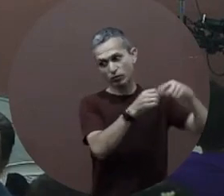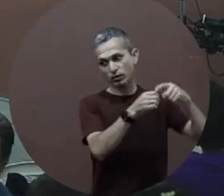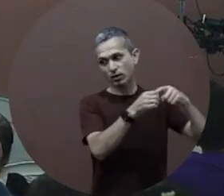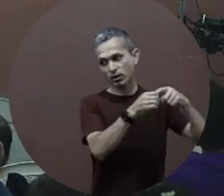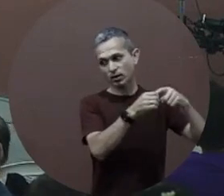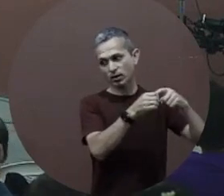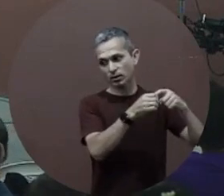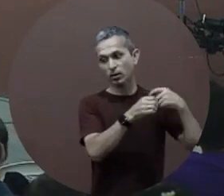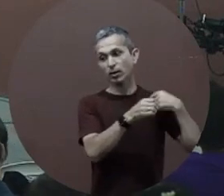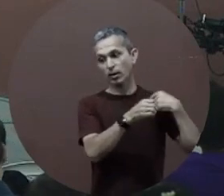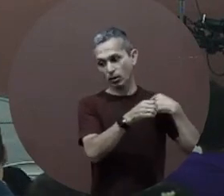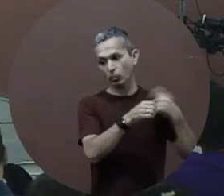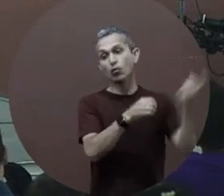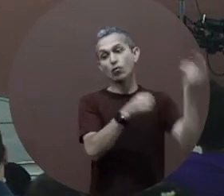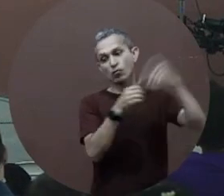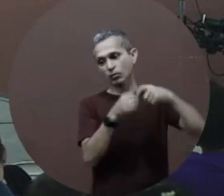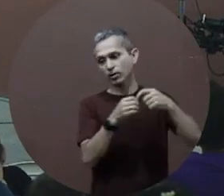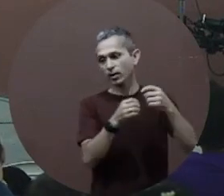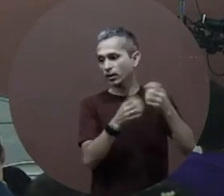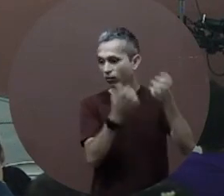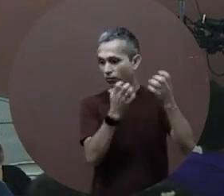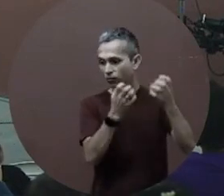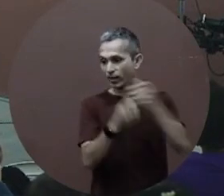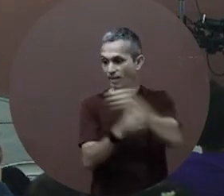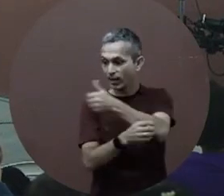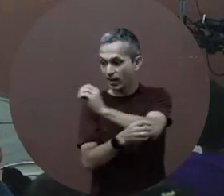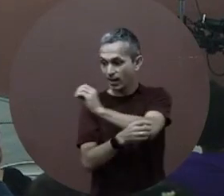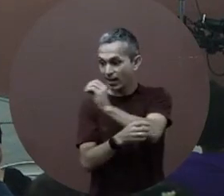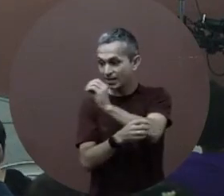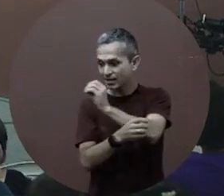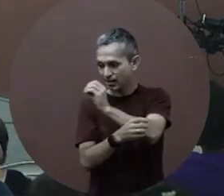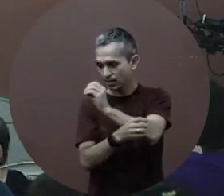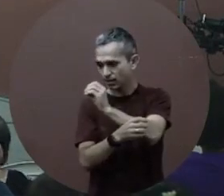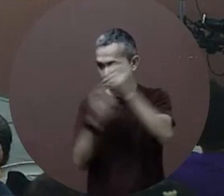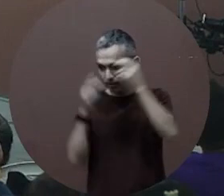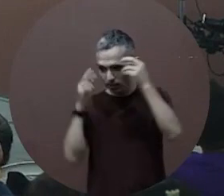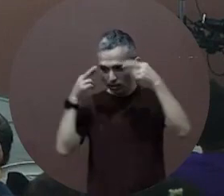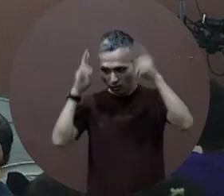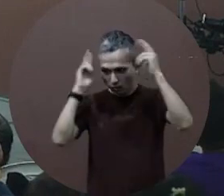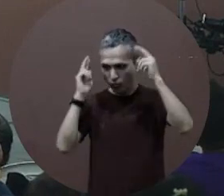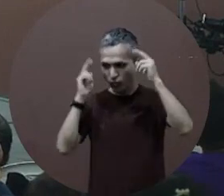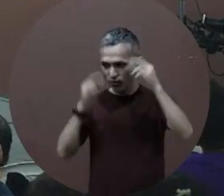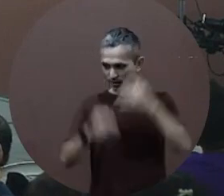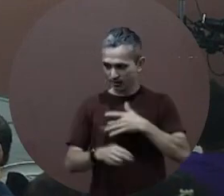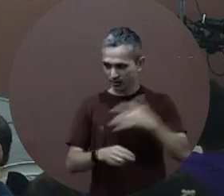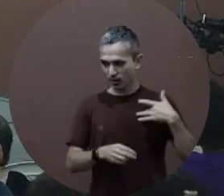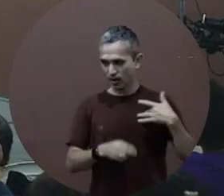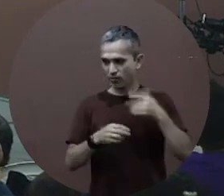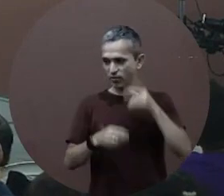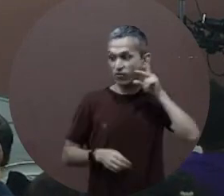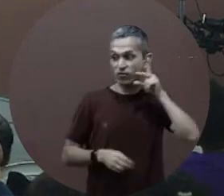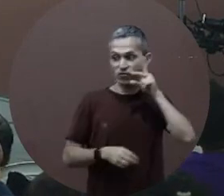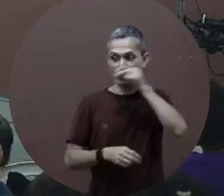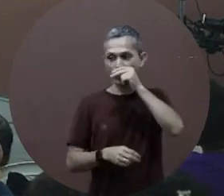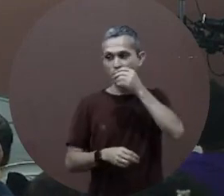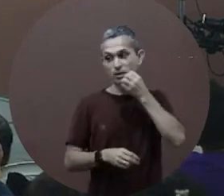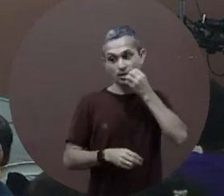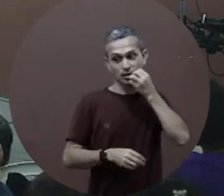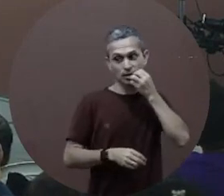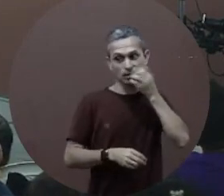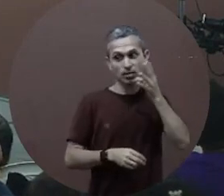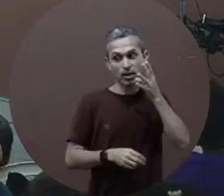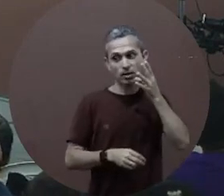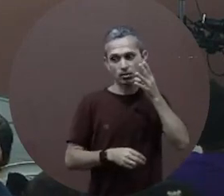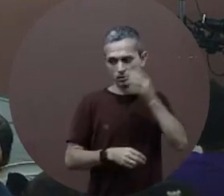100. Eu quero as 100 ovelhas saudáveis, fortes e bem. É